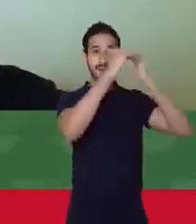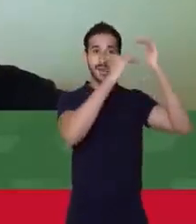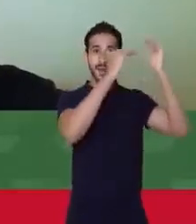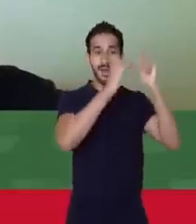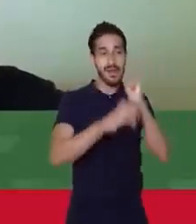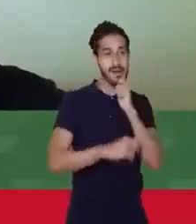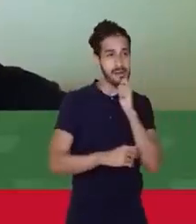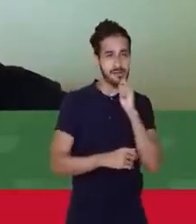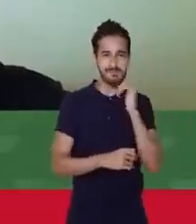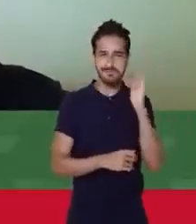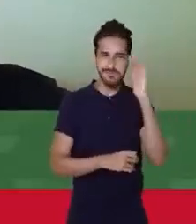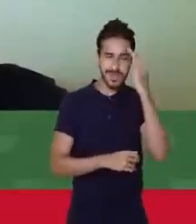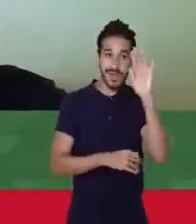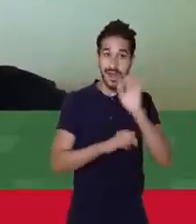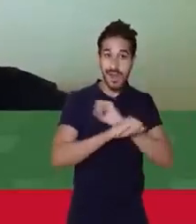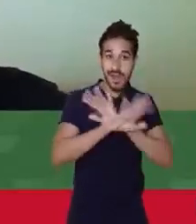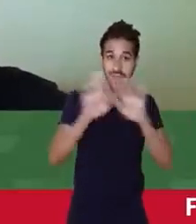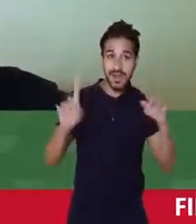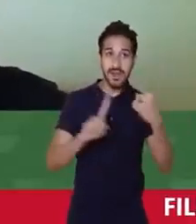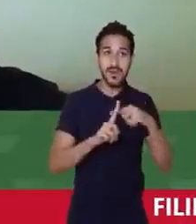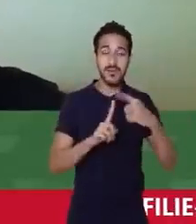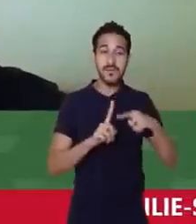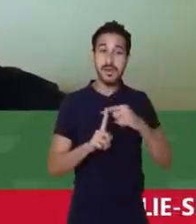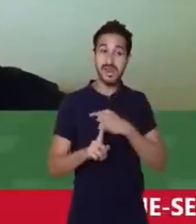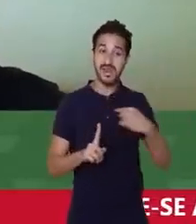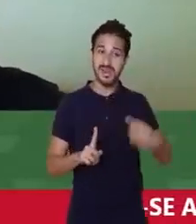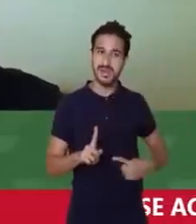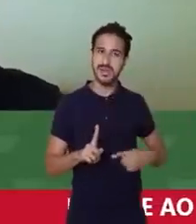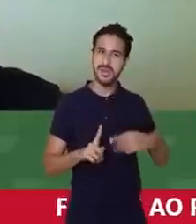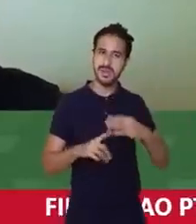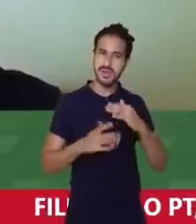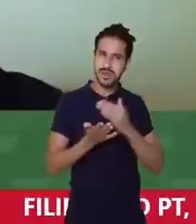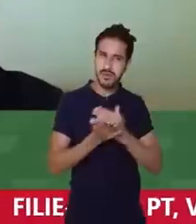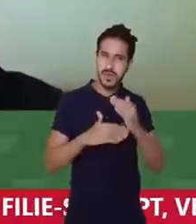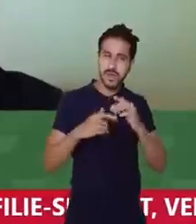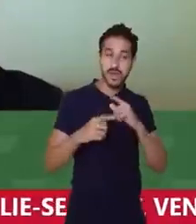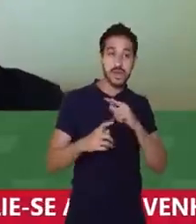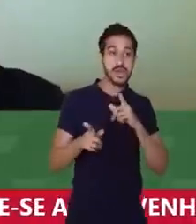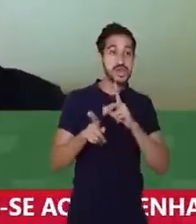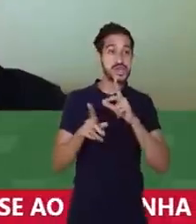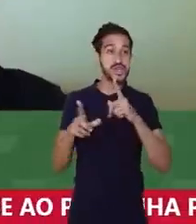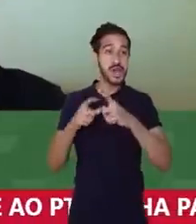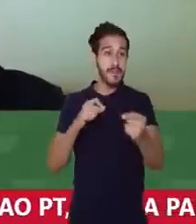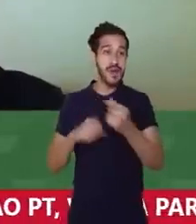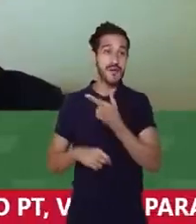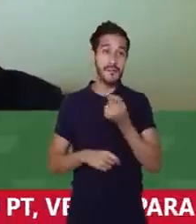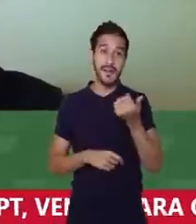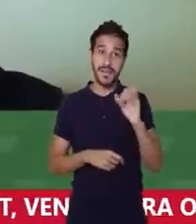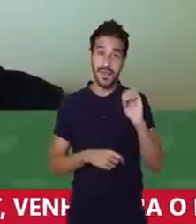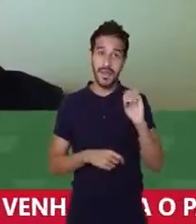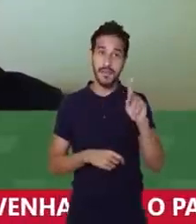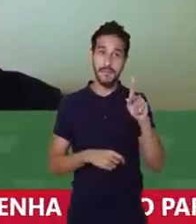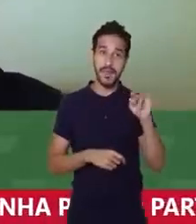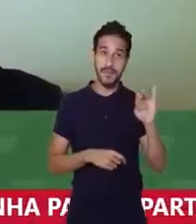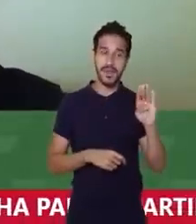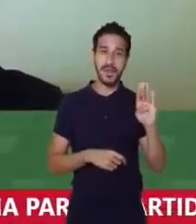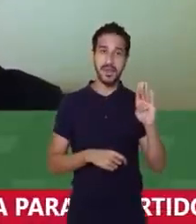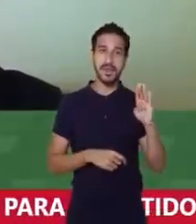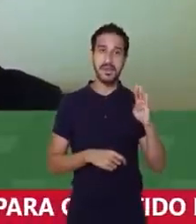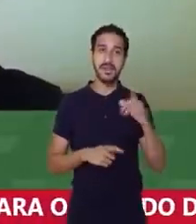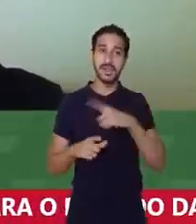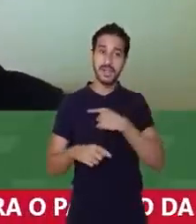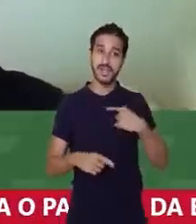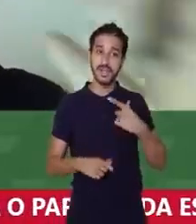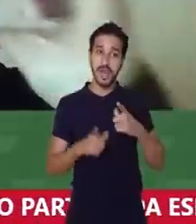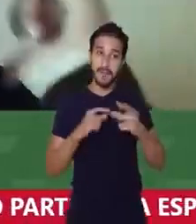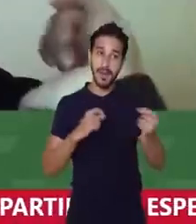não estava clara, porque ela passou o Japão em 2010, o PIB chinês passou do